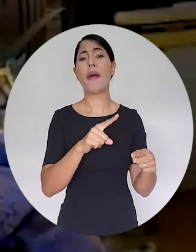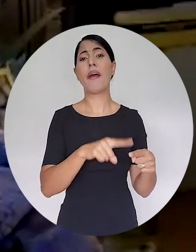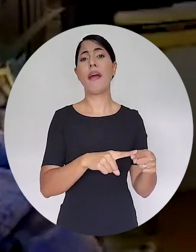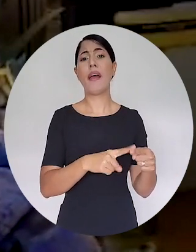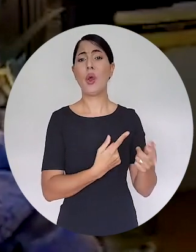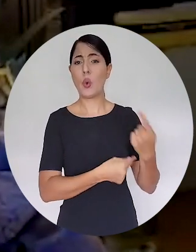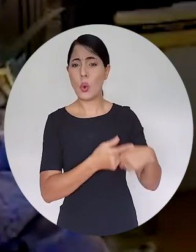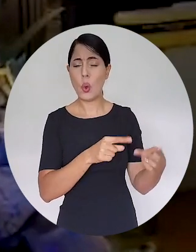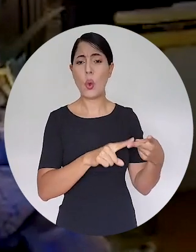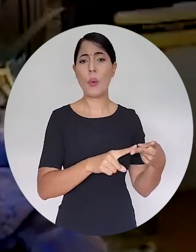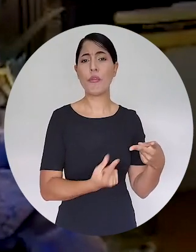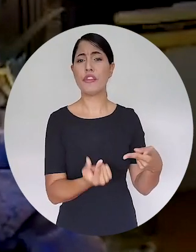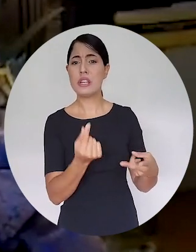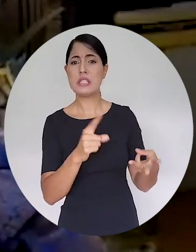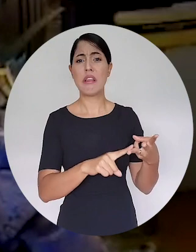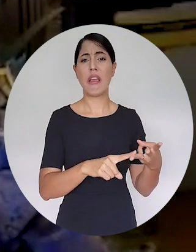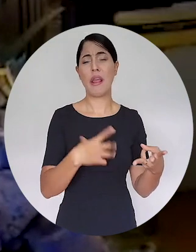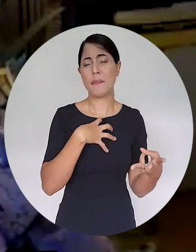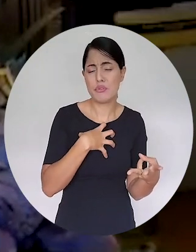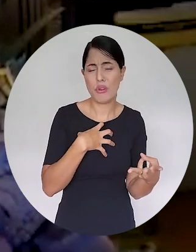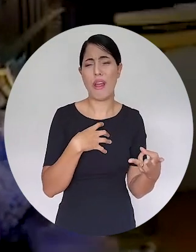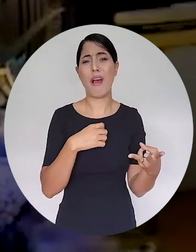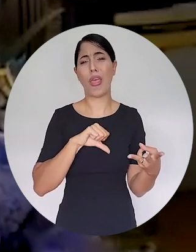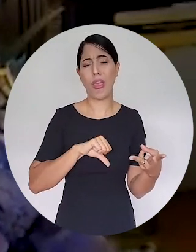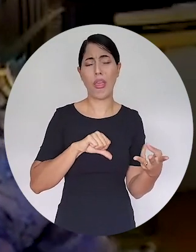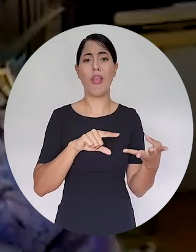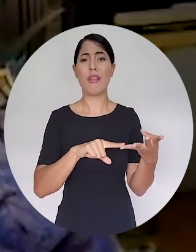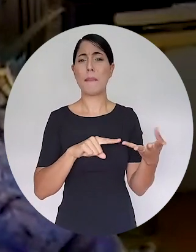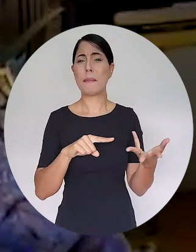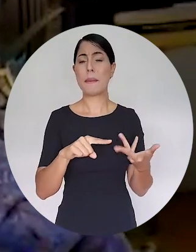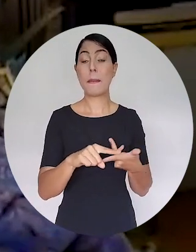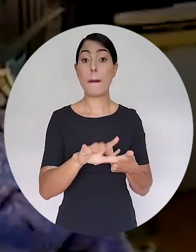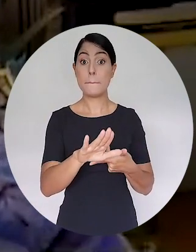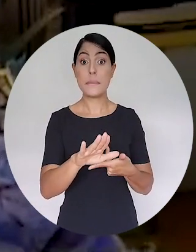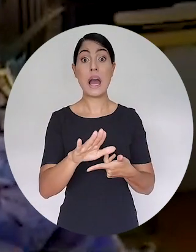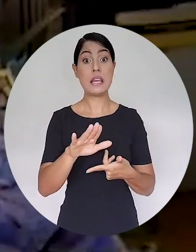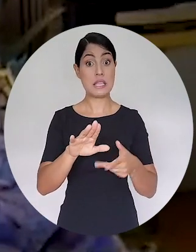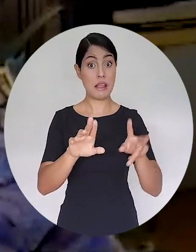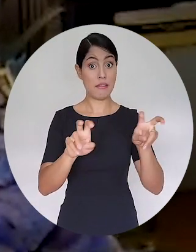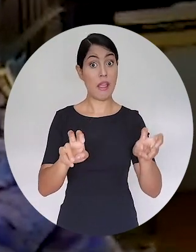a pandemia abriu uma porta para a mediação que já existe, né, no Brasil,